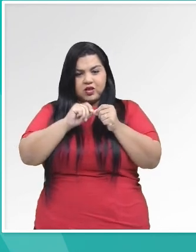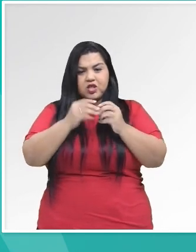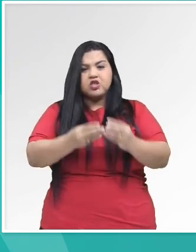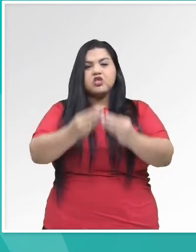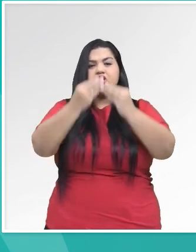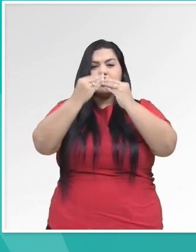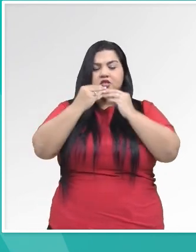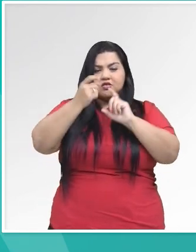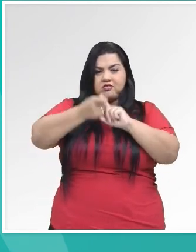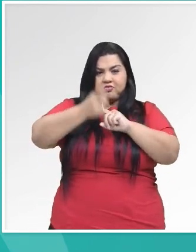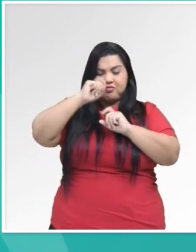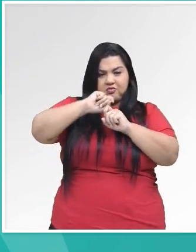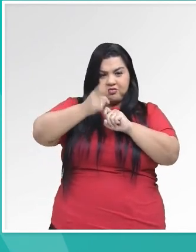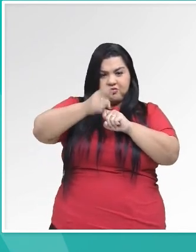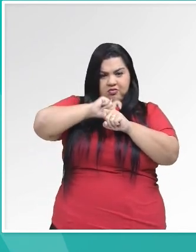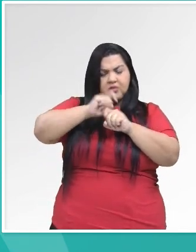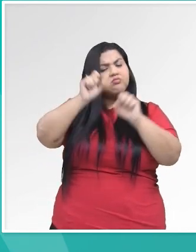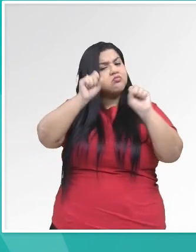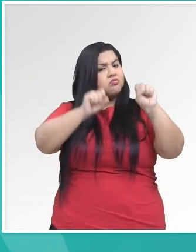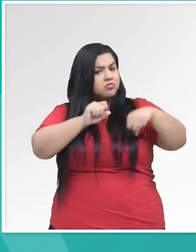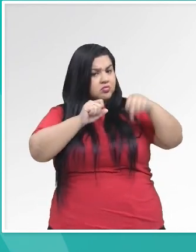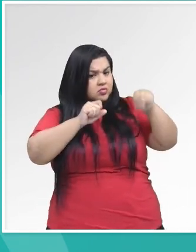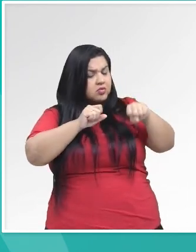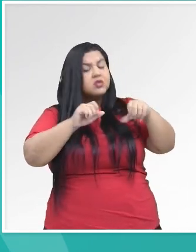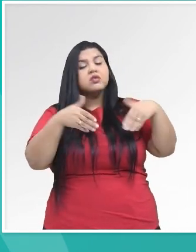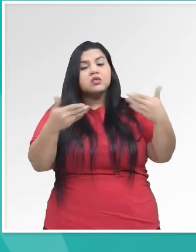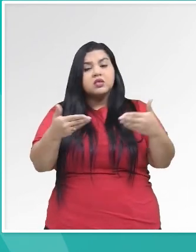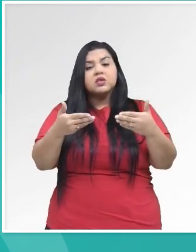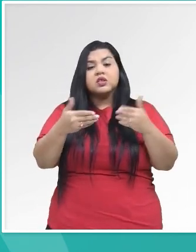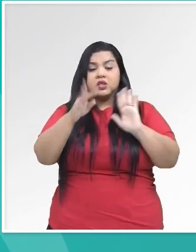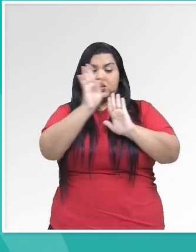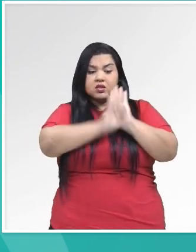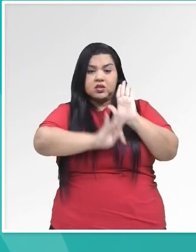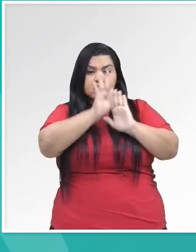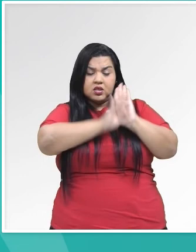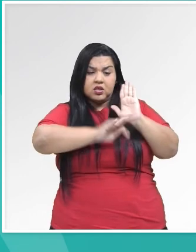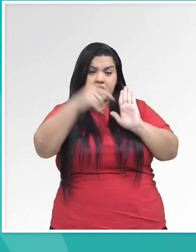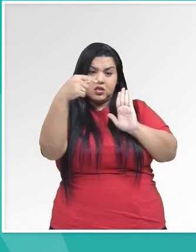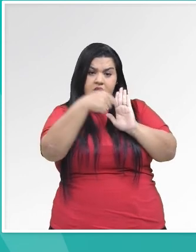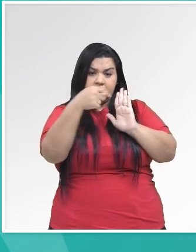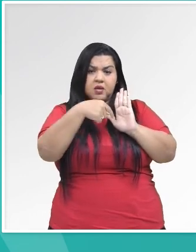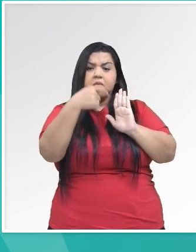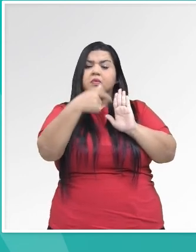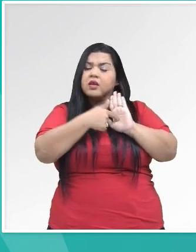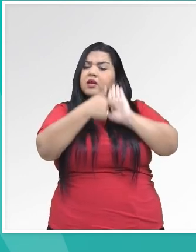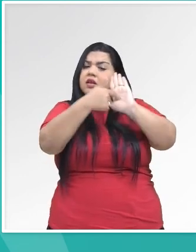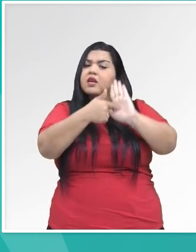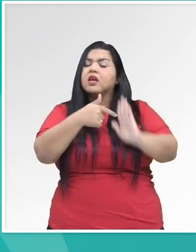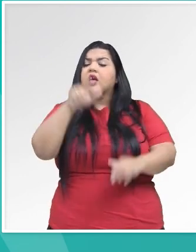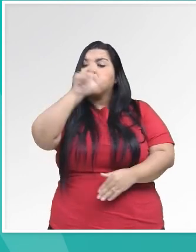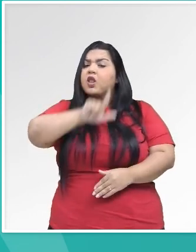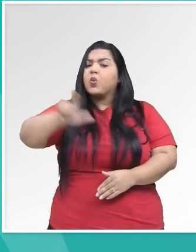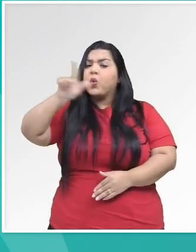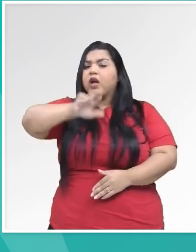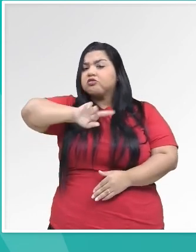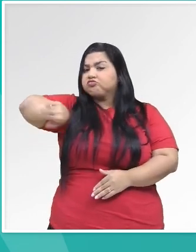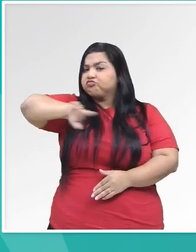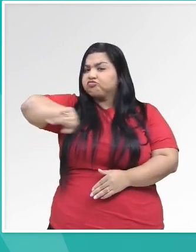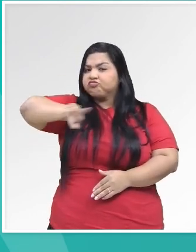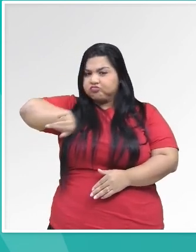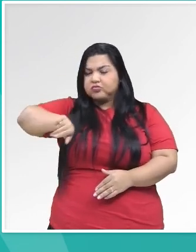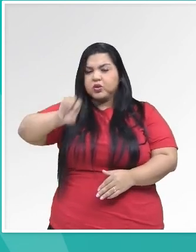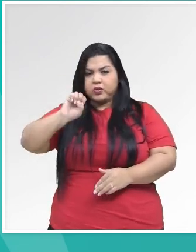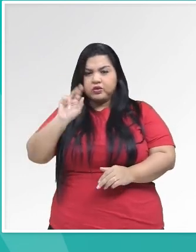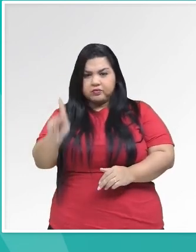sanduíche, um x-caboquinho? Sim. Então, o texto aí, uma receita, ela apresenta uma linguagem não literária, tá certo,